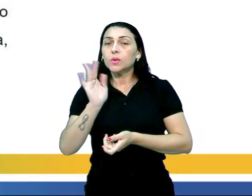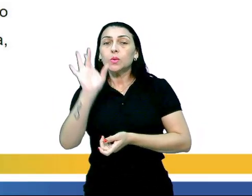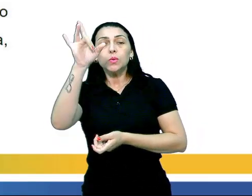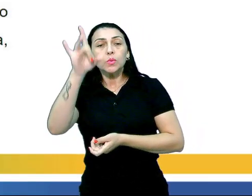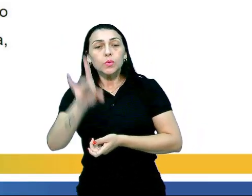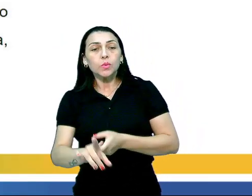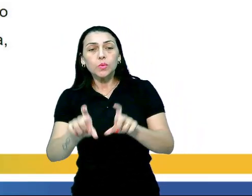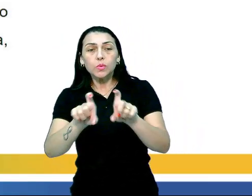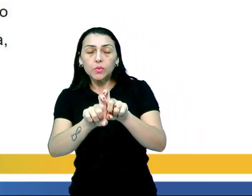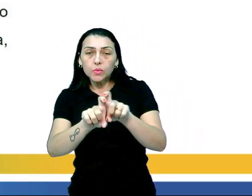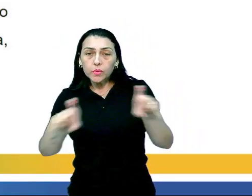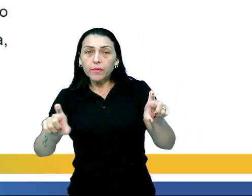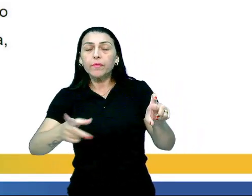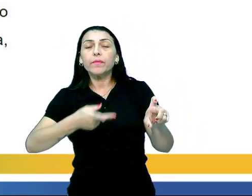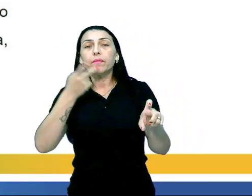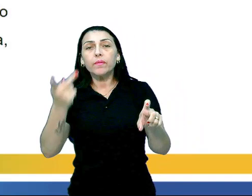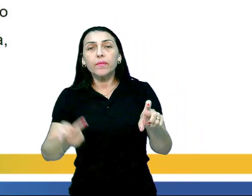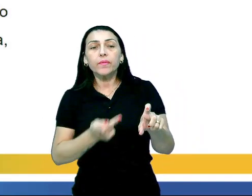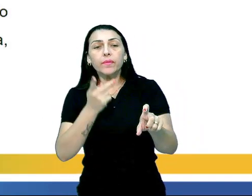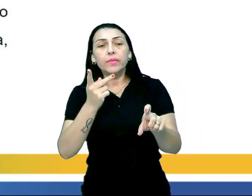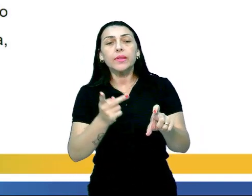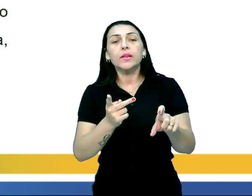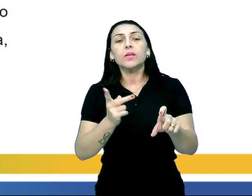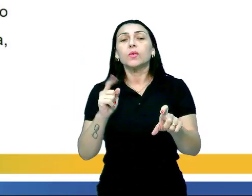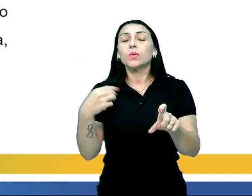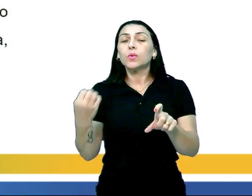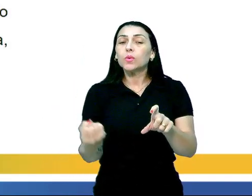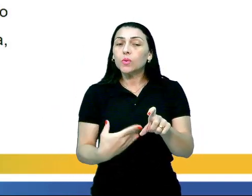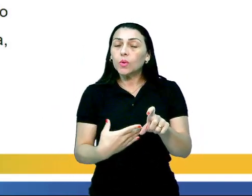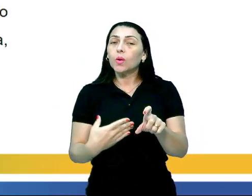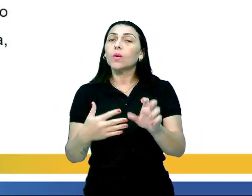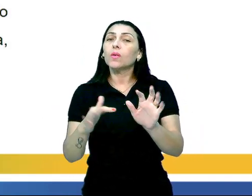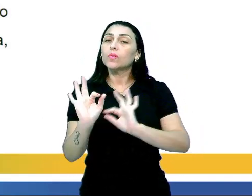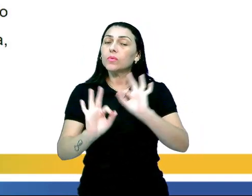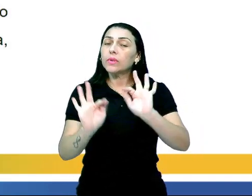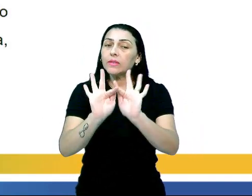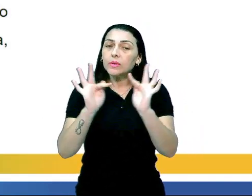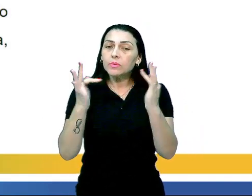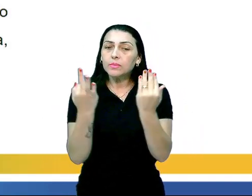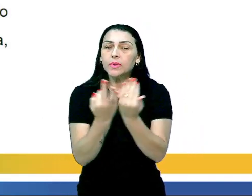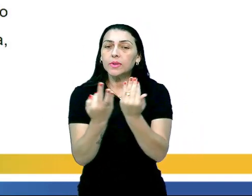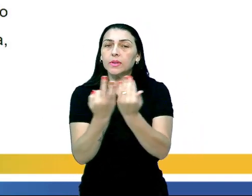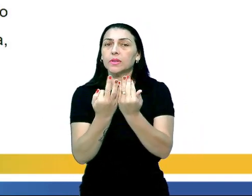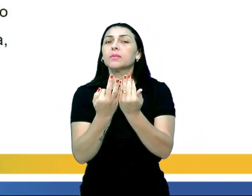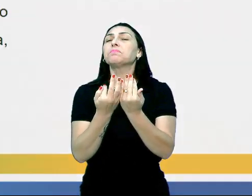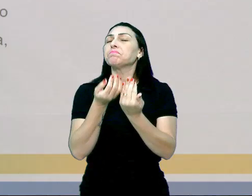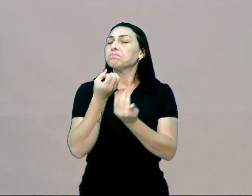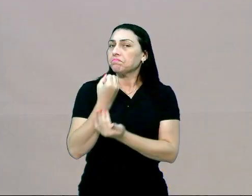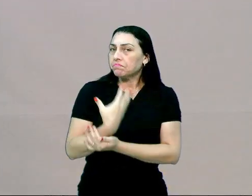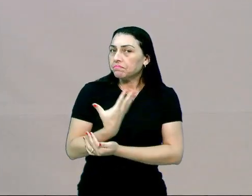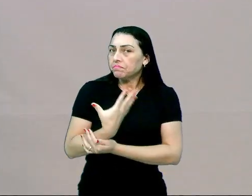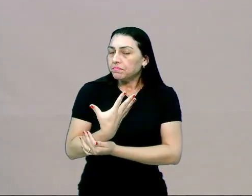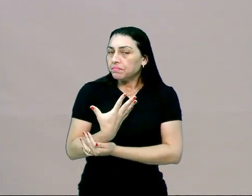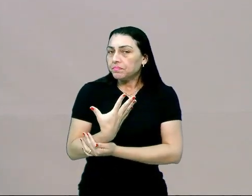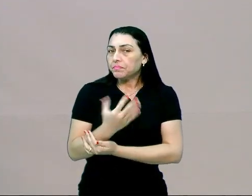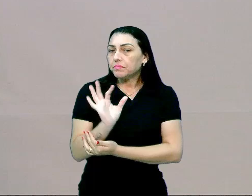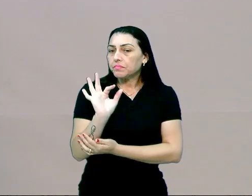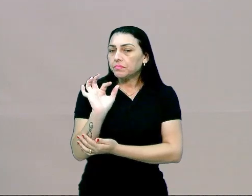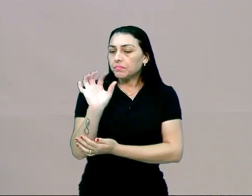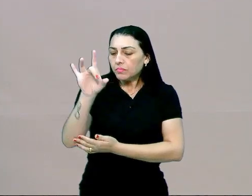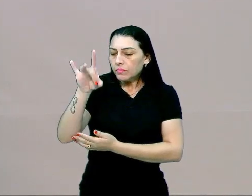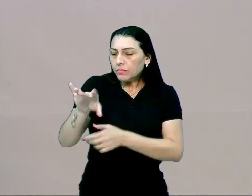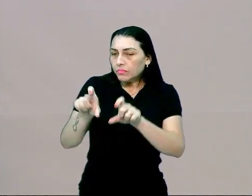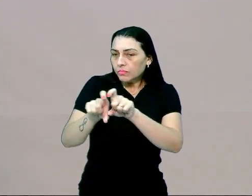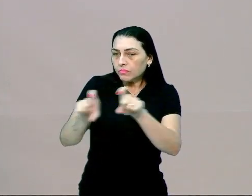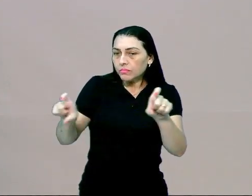último parágrafo, quando diz assim, dentre os novos arranjos familiares. Tudo bem, esse último parágrafo